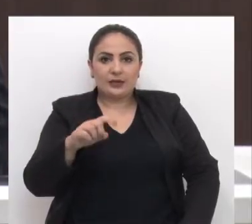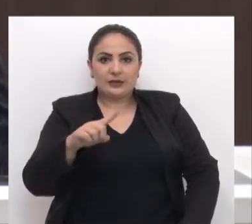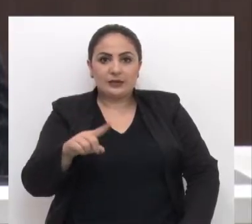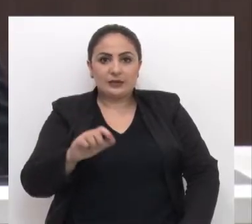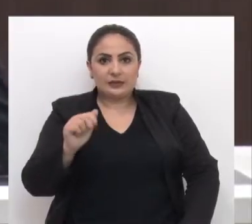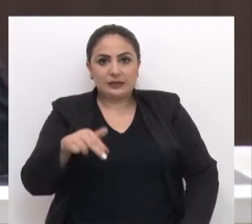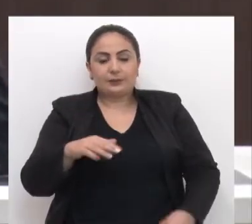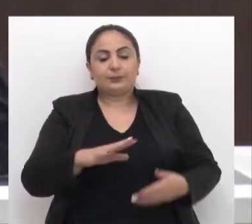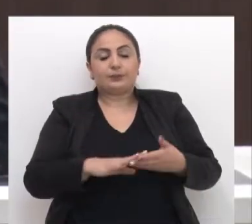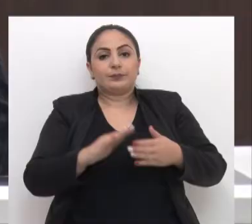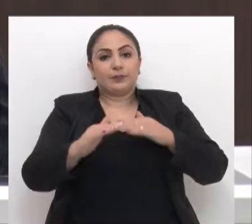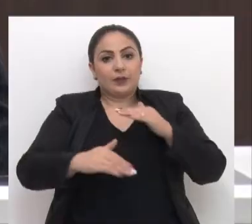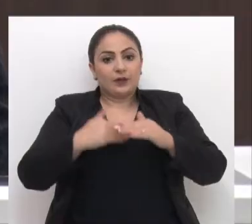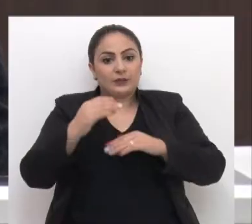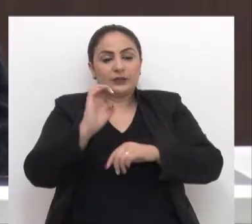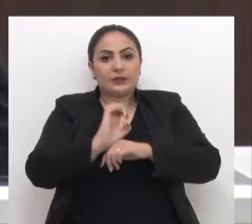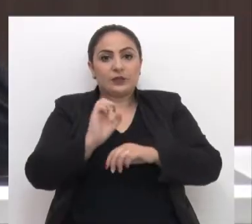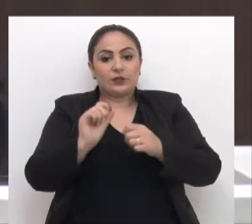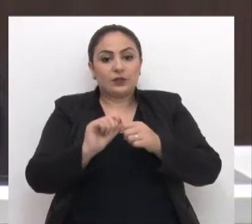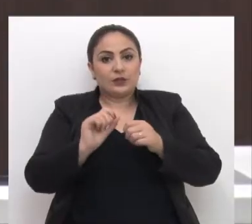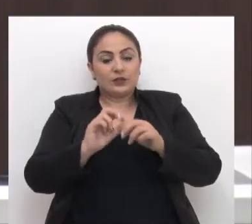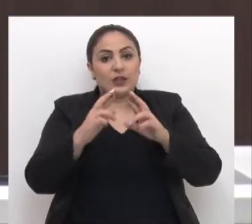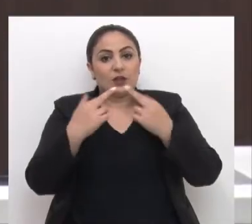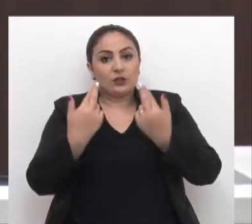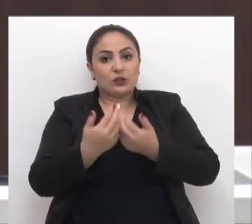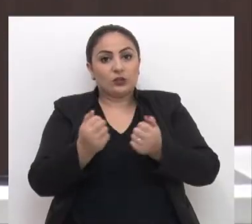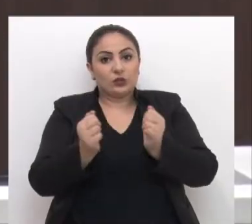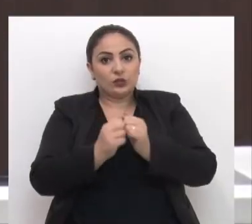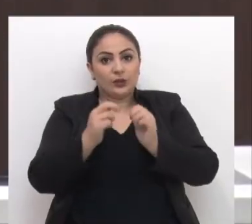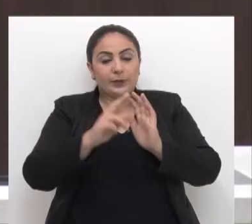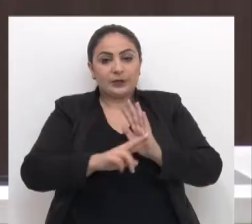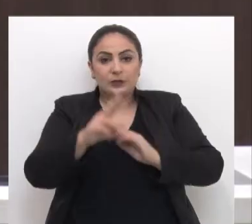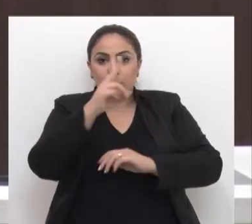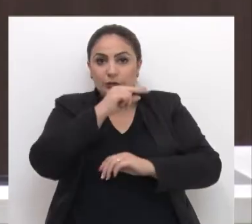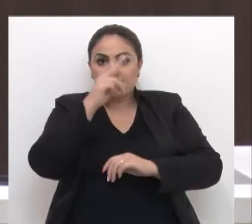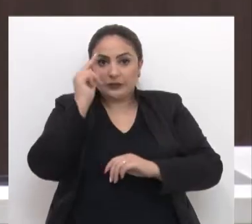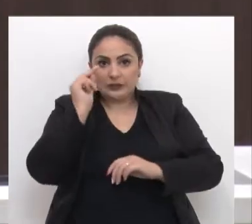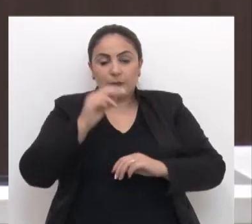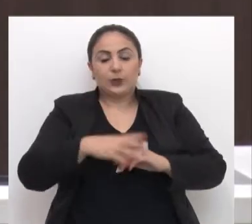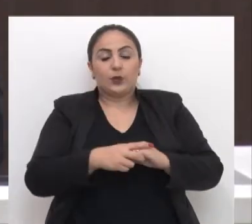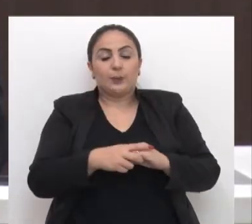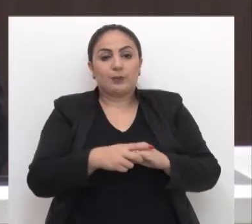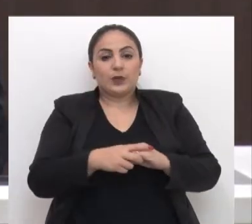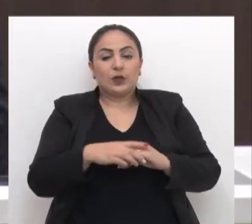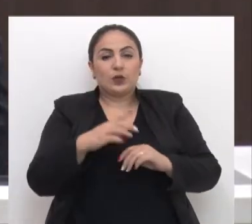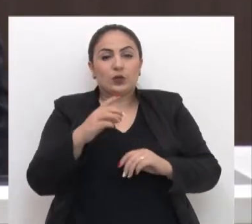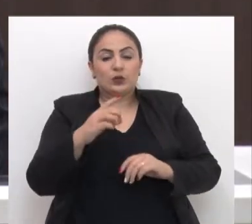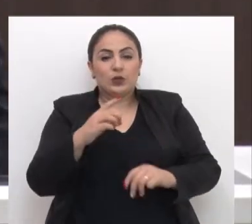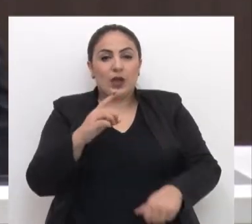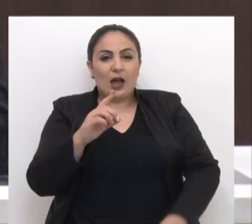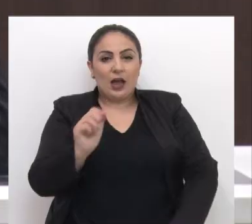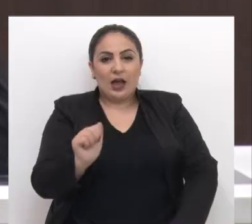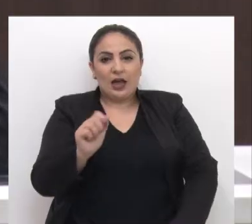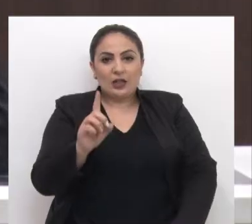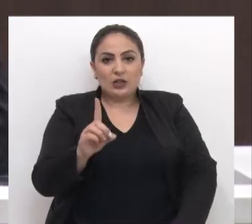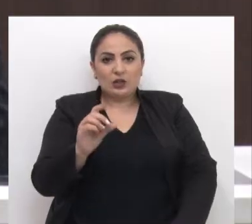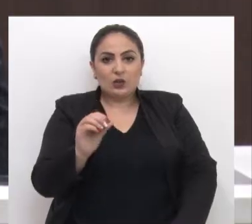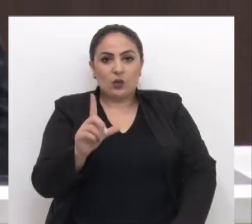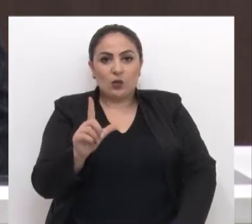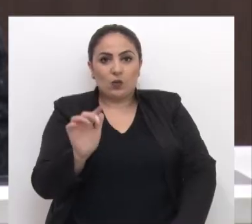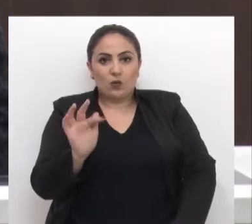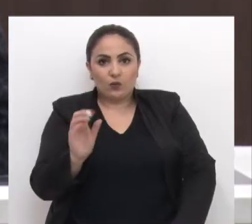estadual. Me reuni com a Procuradoria do município, o vereador Ronaldo, doutor Adolfo